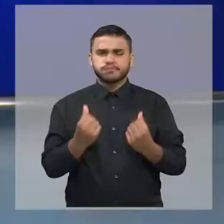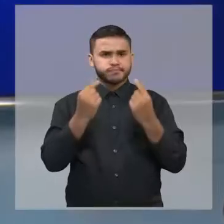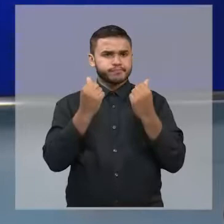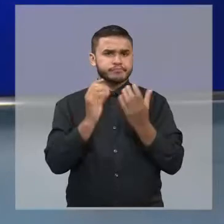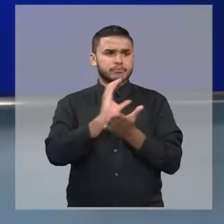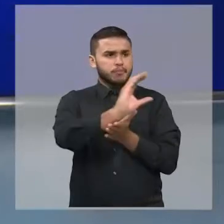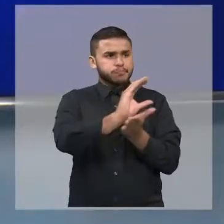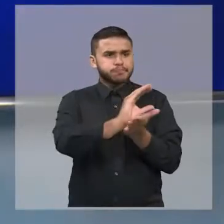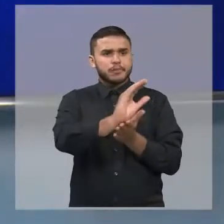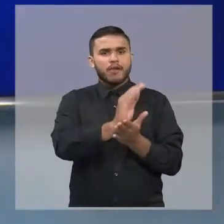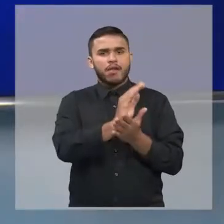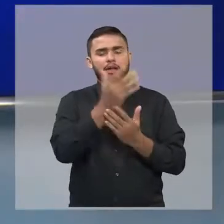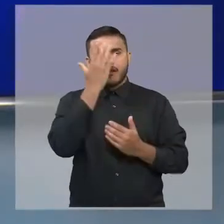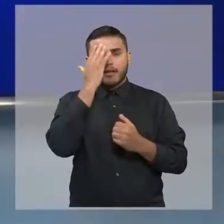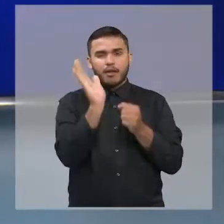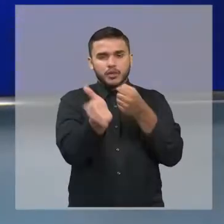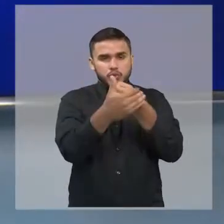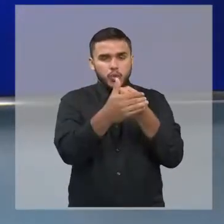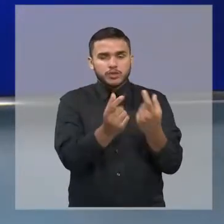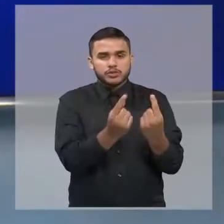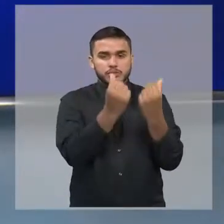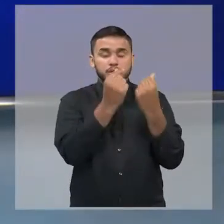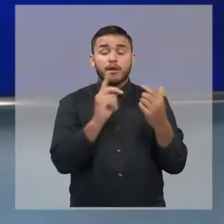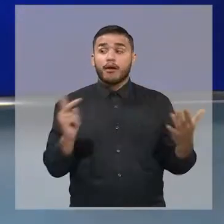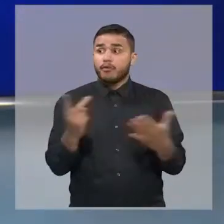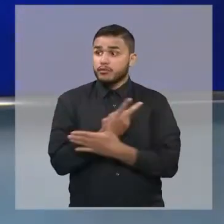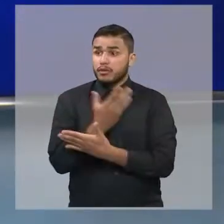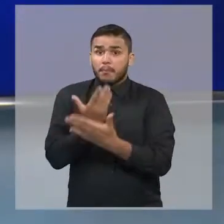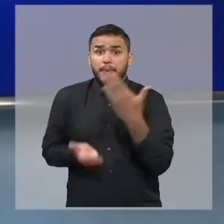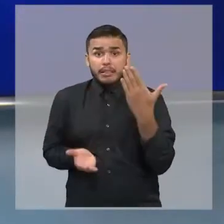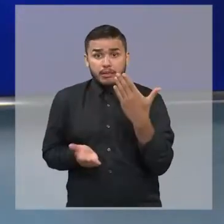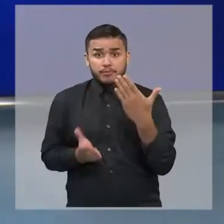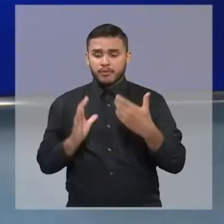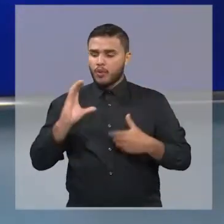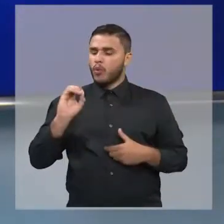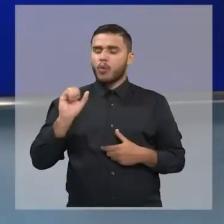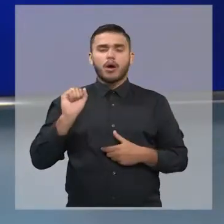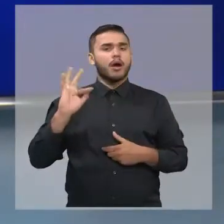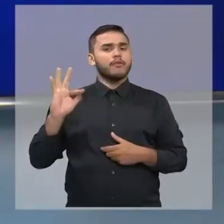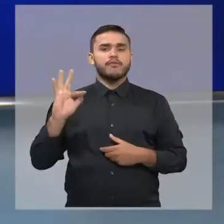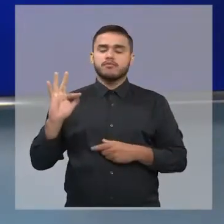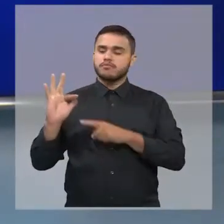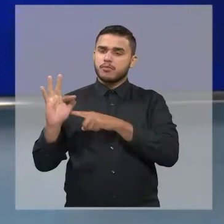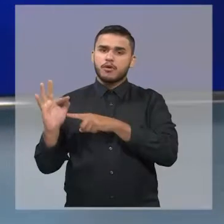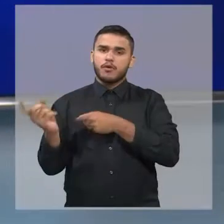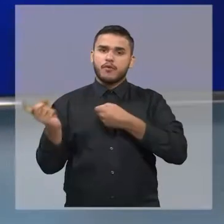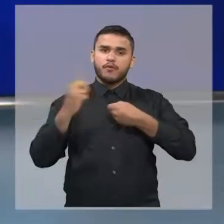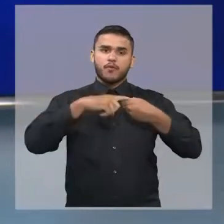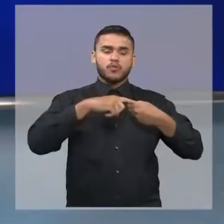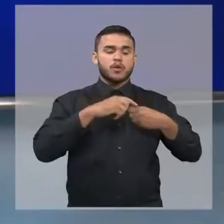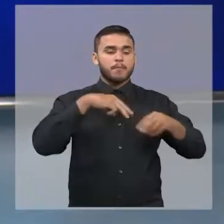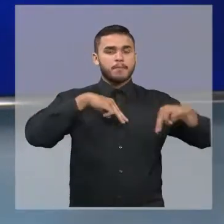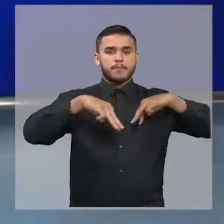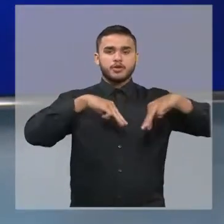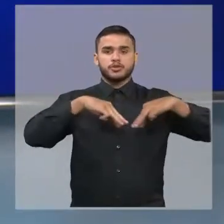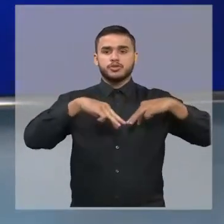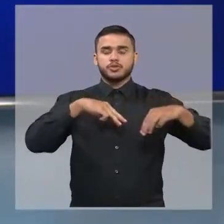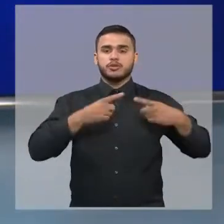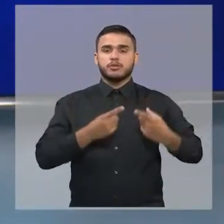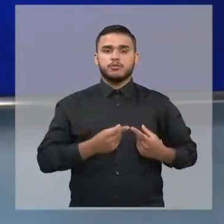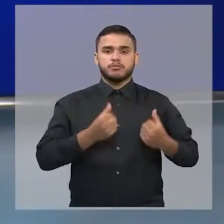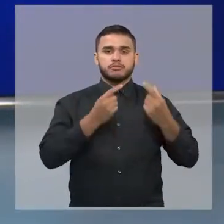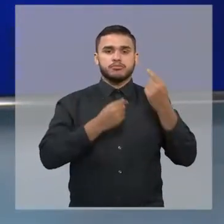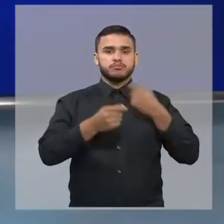de dinheiro e tudo. O governo foi derrotado e o COAF voltou para o Ministério da Economia,